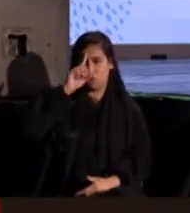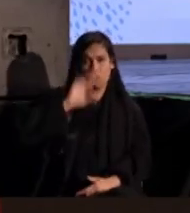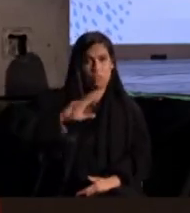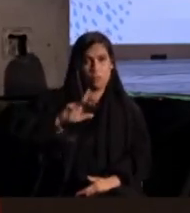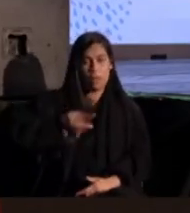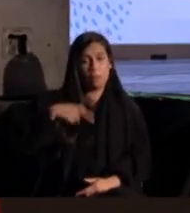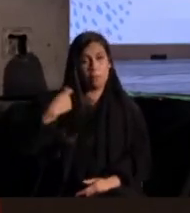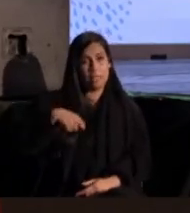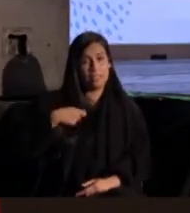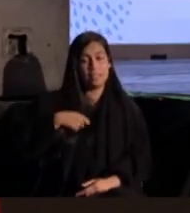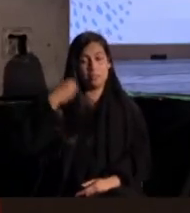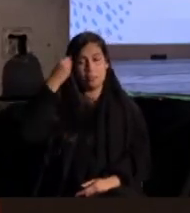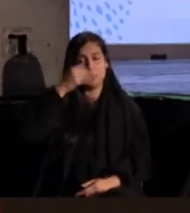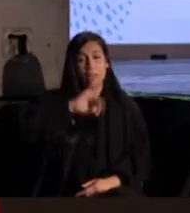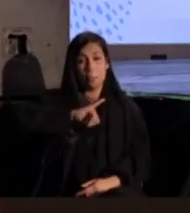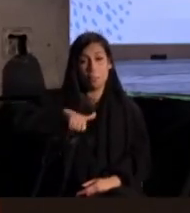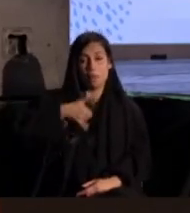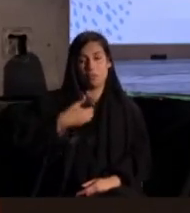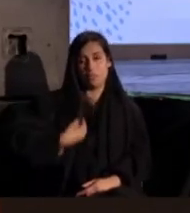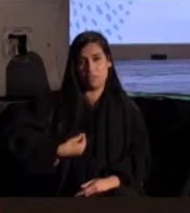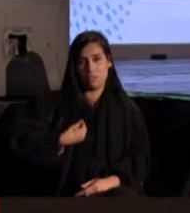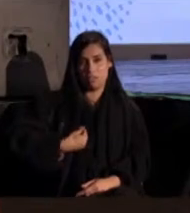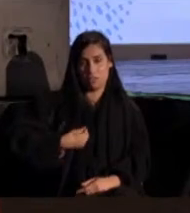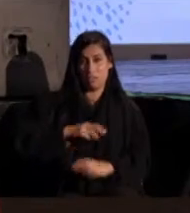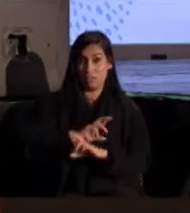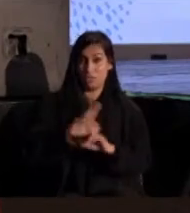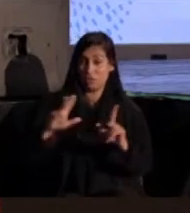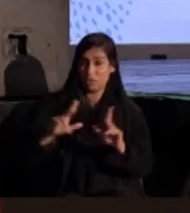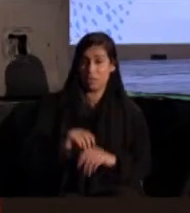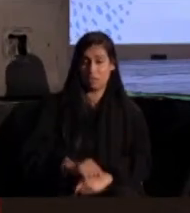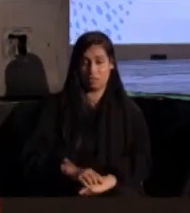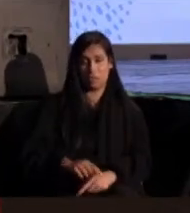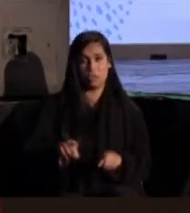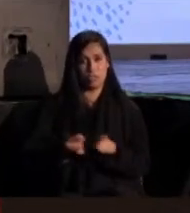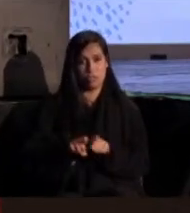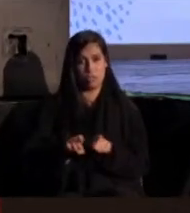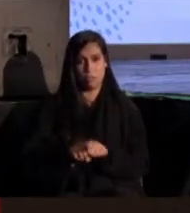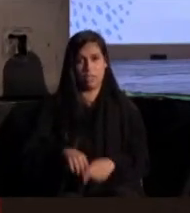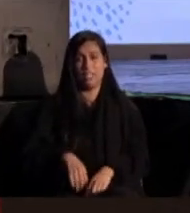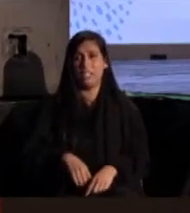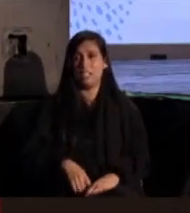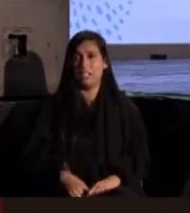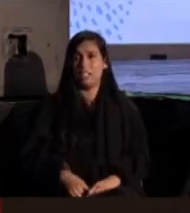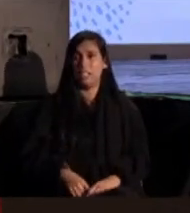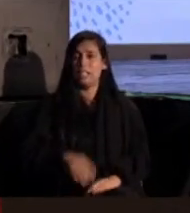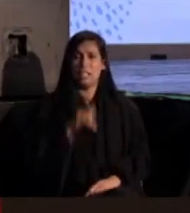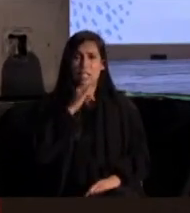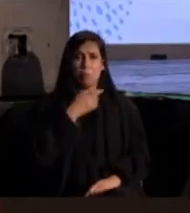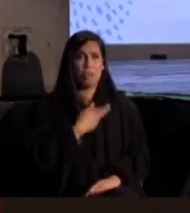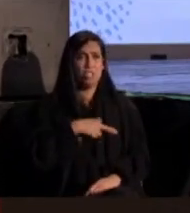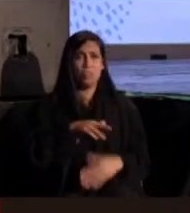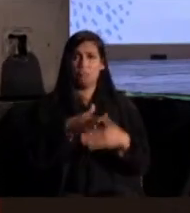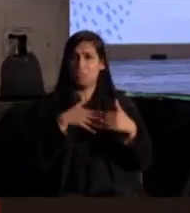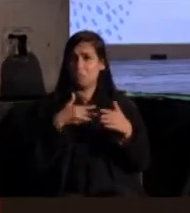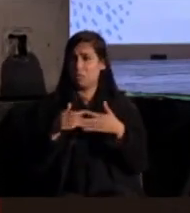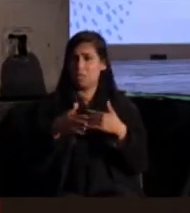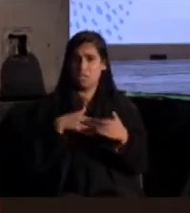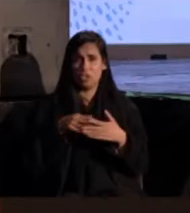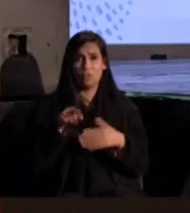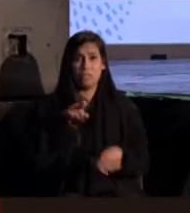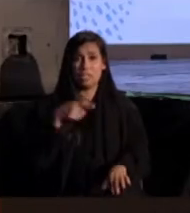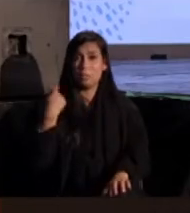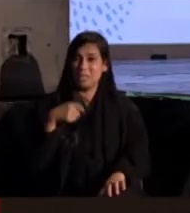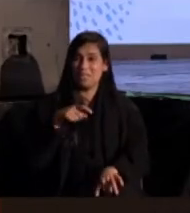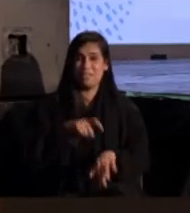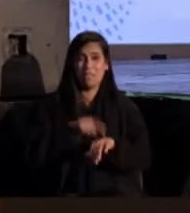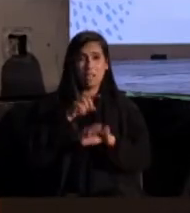de sacerdócio, que é uma ideia, independente do caráter religioso, a noção da gente poder experimentar o tempo